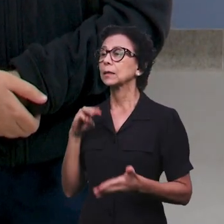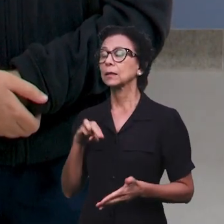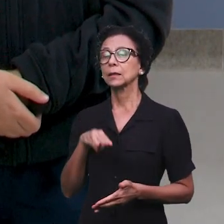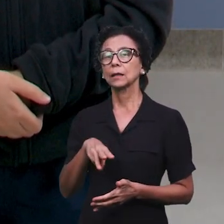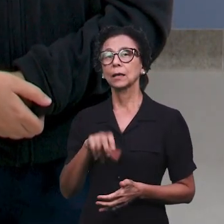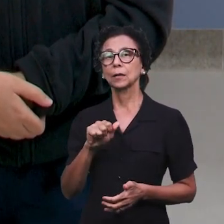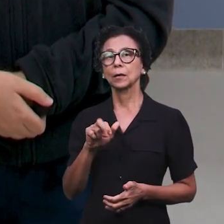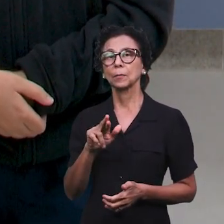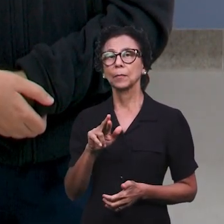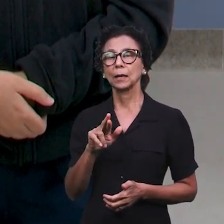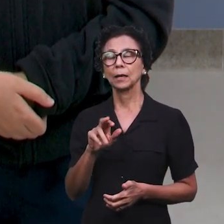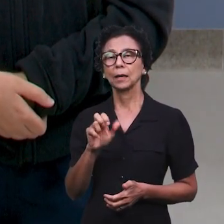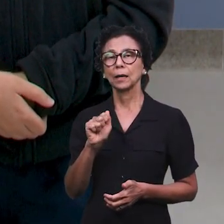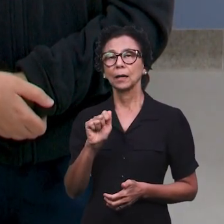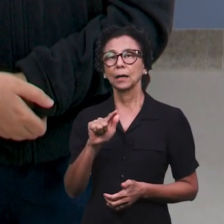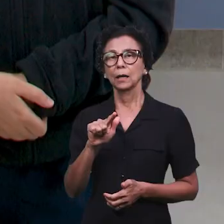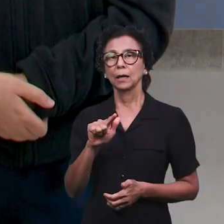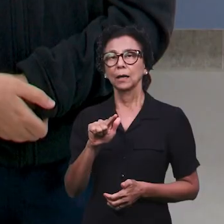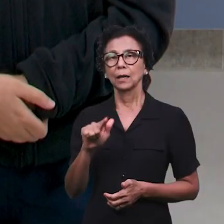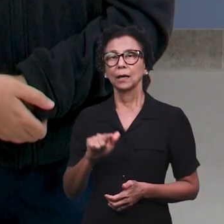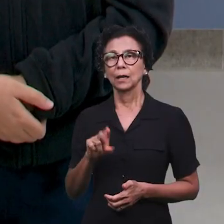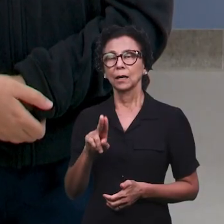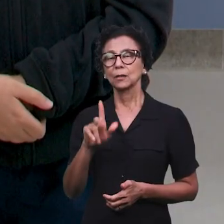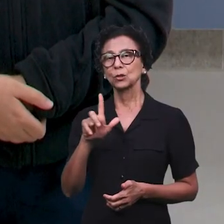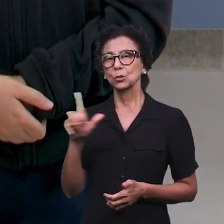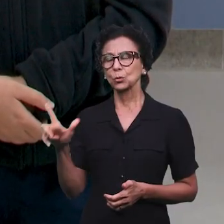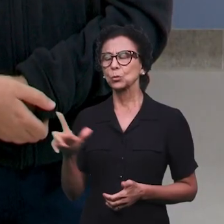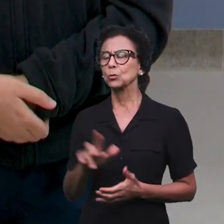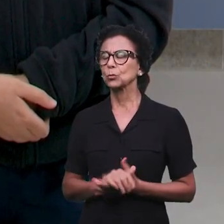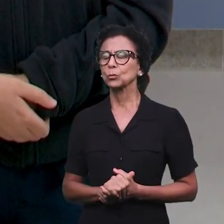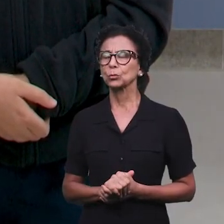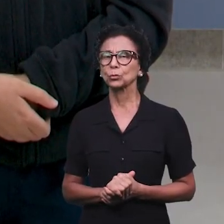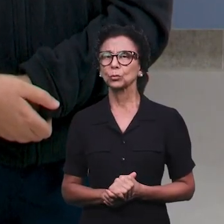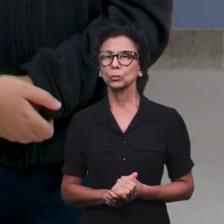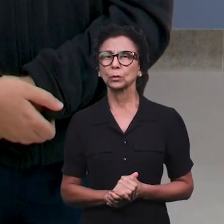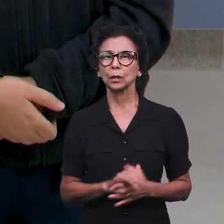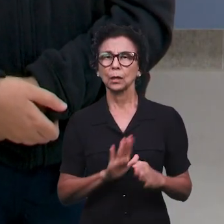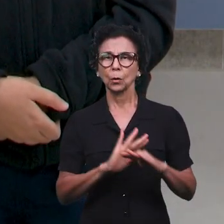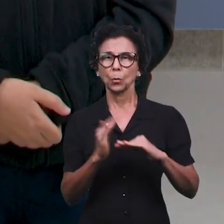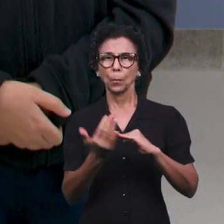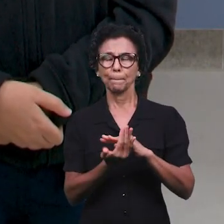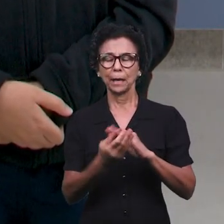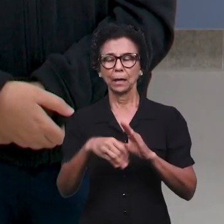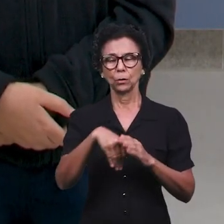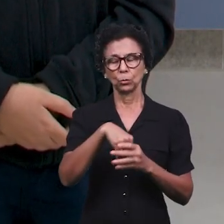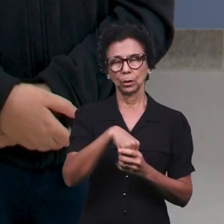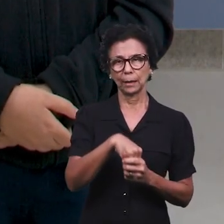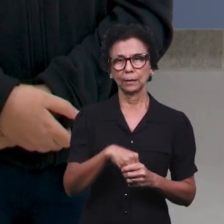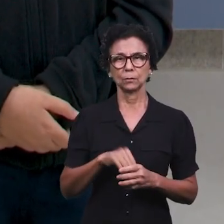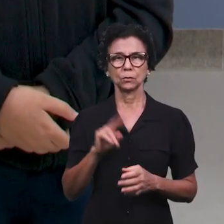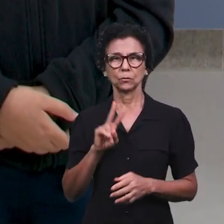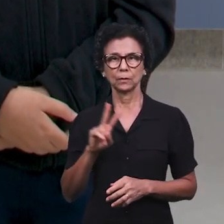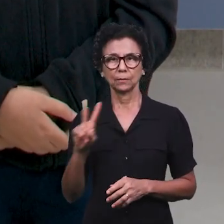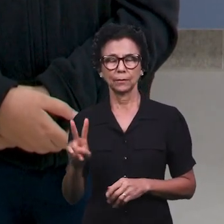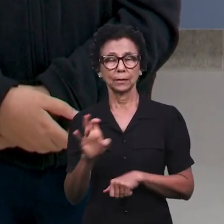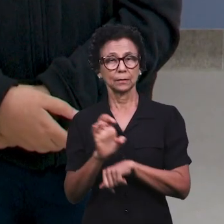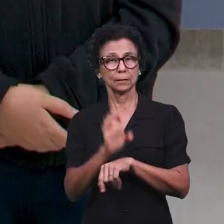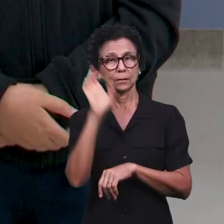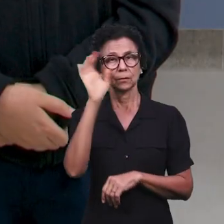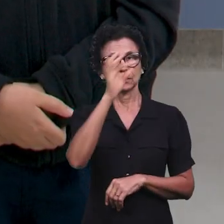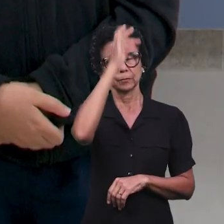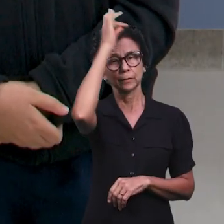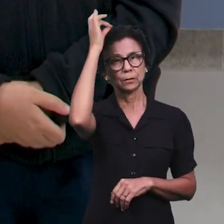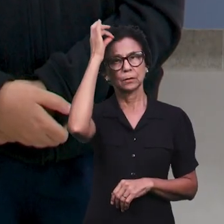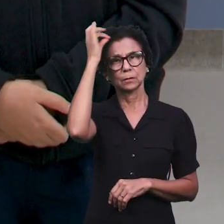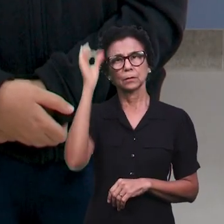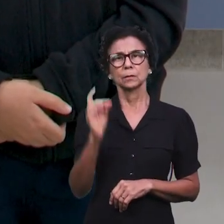Igreja de Mar Azul. Mar Azul fica onde mesmo? em Praia da Costa. Praia da Costa. Praia da Costa é um bairro aqui na região de Vila Velha, no estado do Espírito